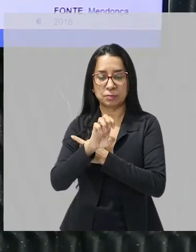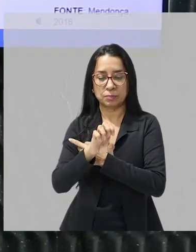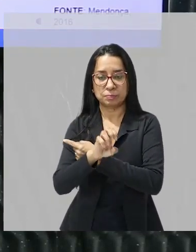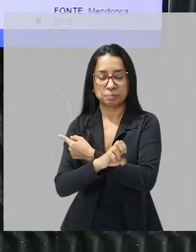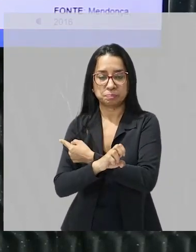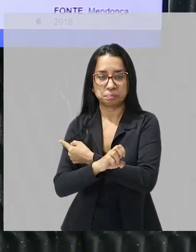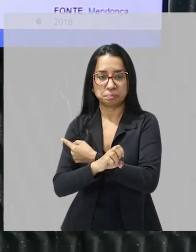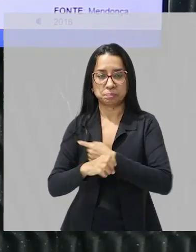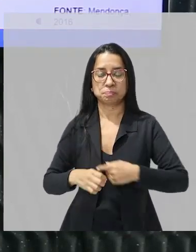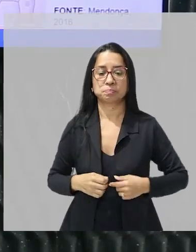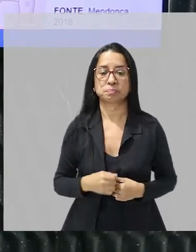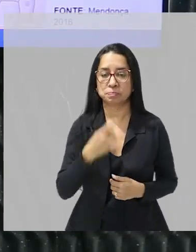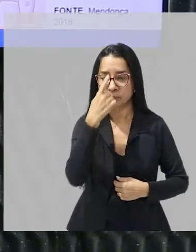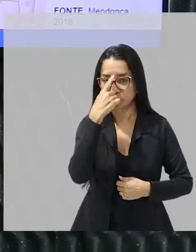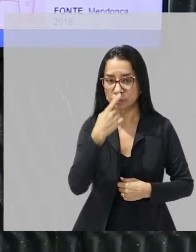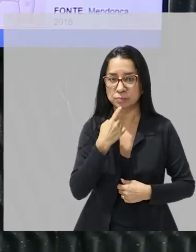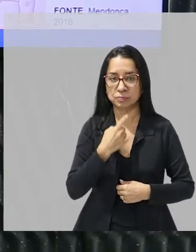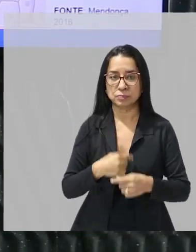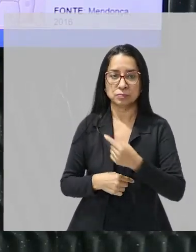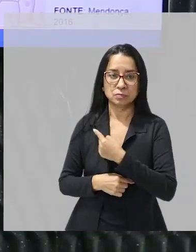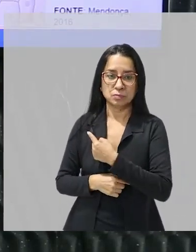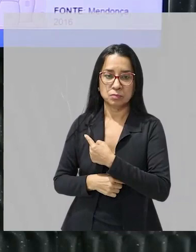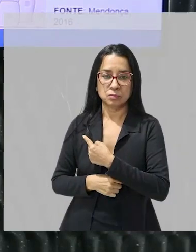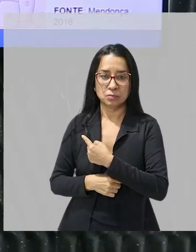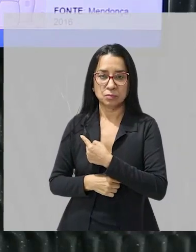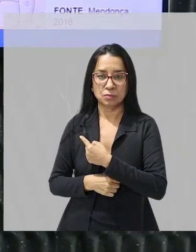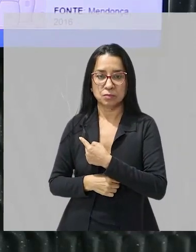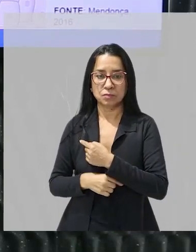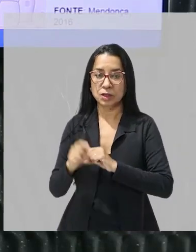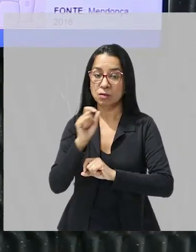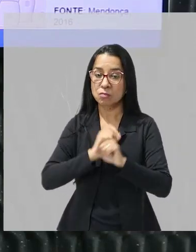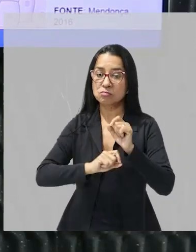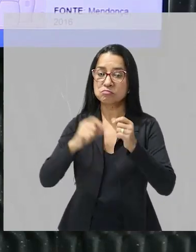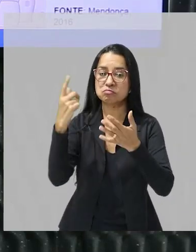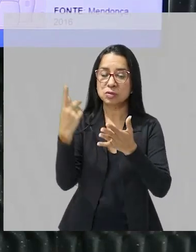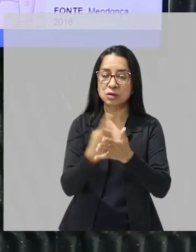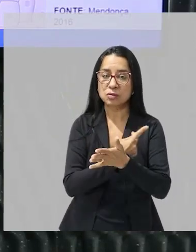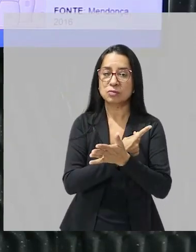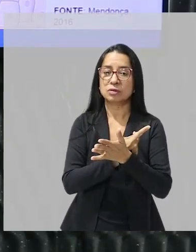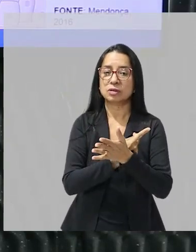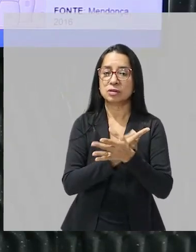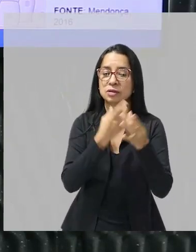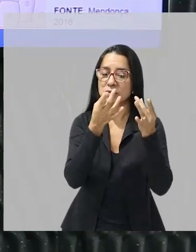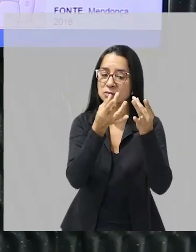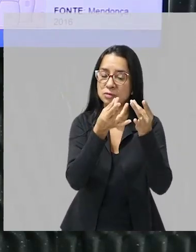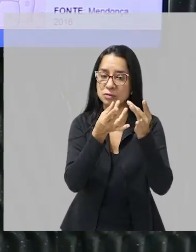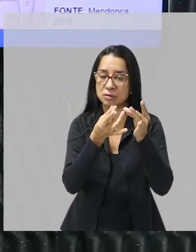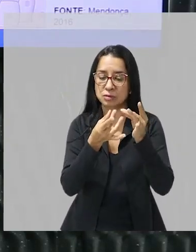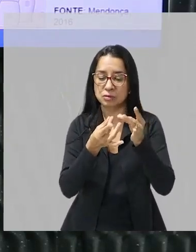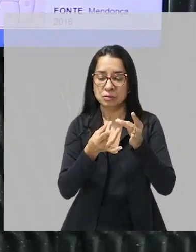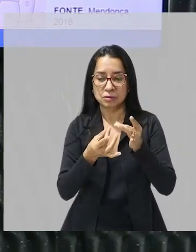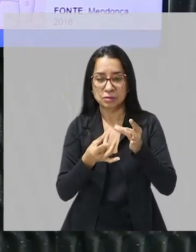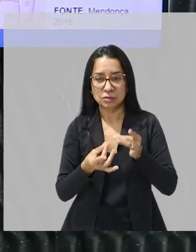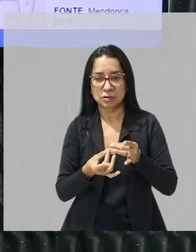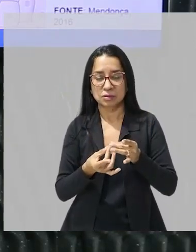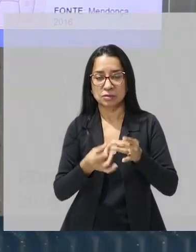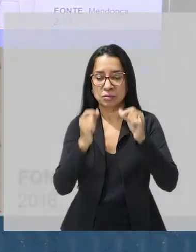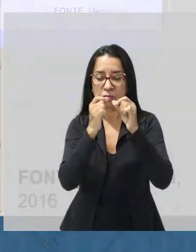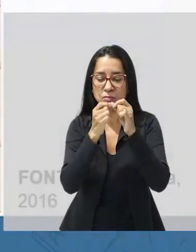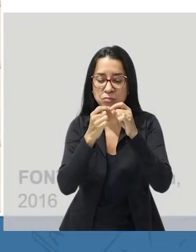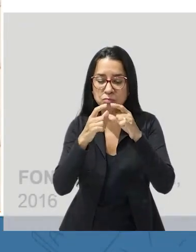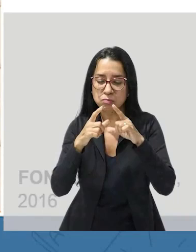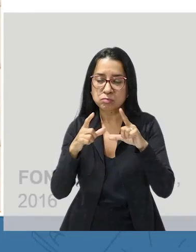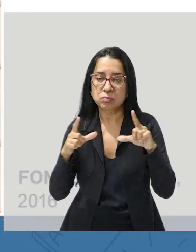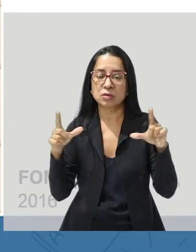alvéolo o gás carbônico, tá, gente? É isso aqui que está acontecendo, de maneira mais, dando um zoom maior para a gente